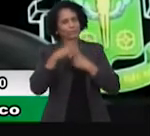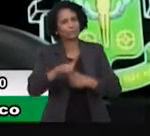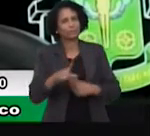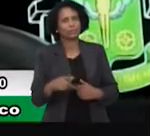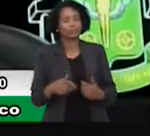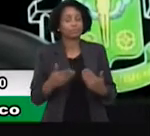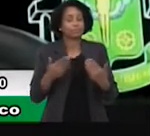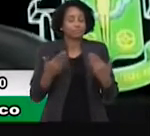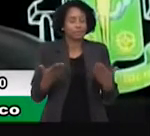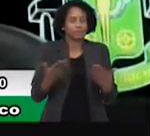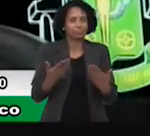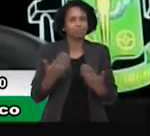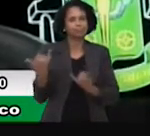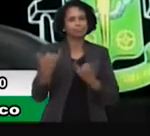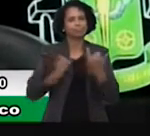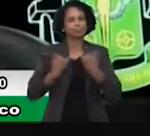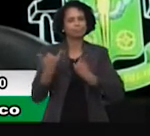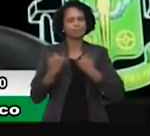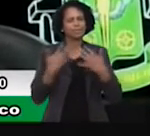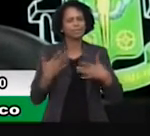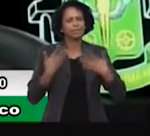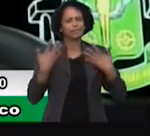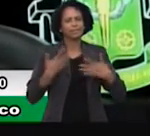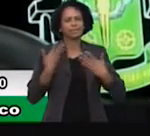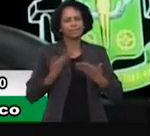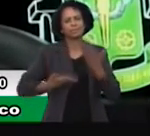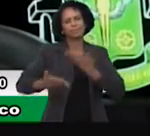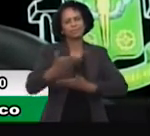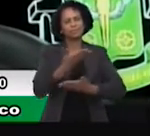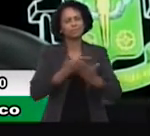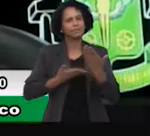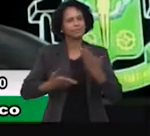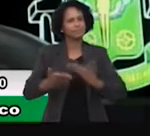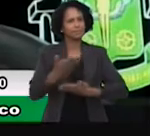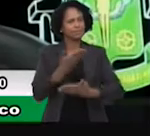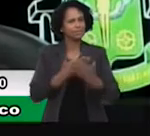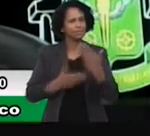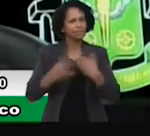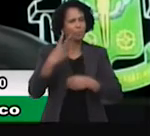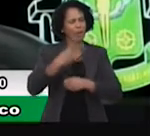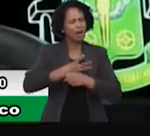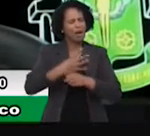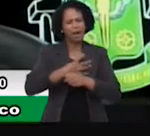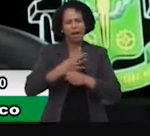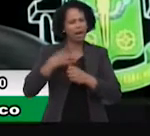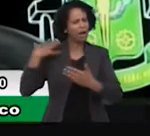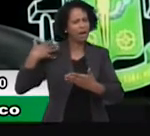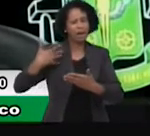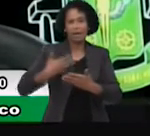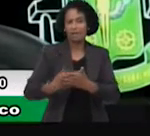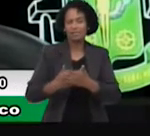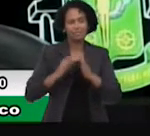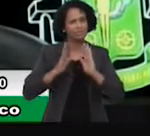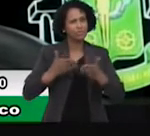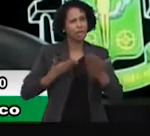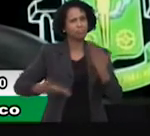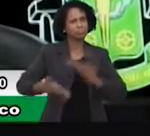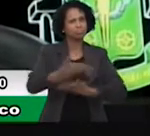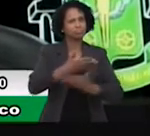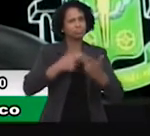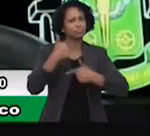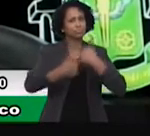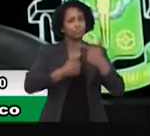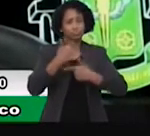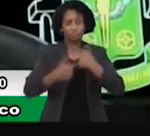a alegria de poder compartilhar com Vossa Excelência esses 4 anos aqui, compartilhar do trabalho de